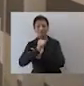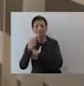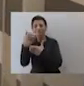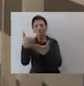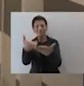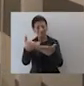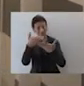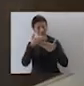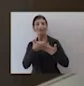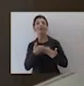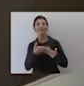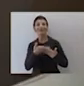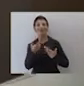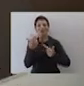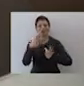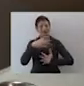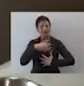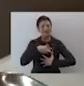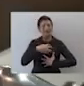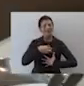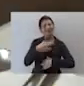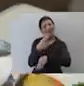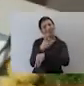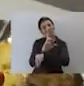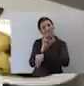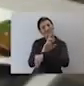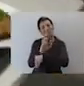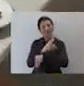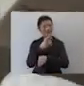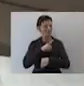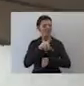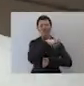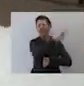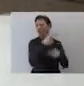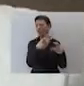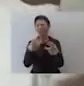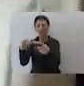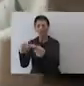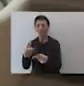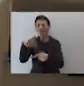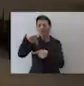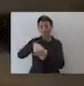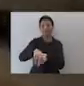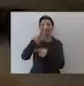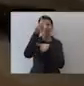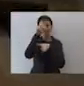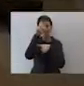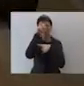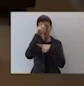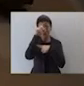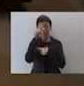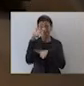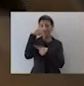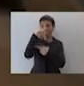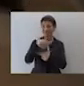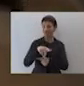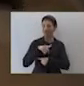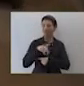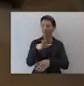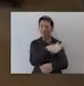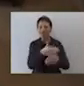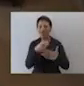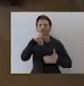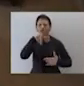está de portas abertas para te atender nosso jeito de cuidar se faz presente em todos os ambientes do